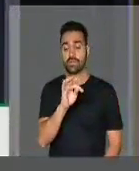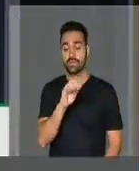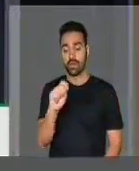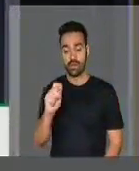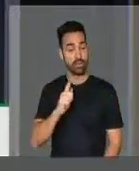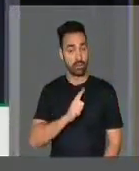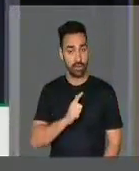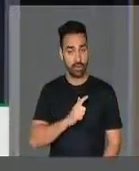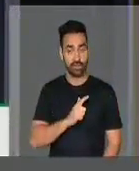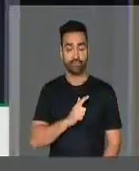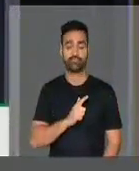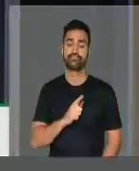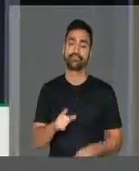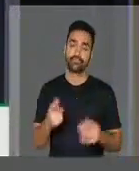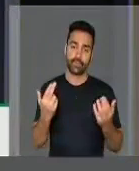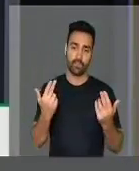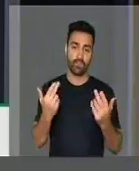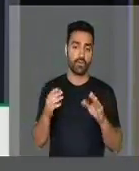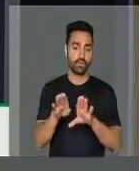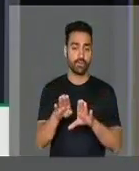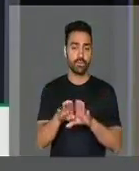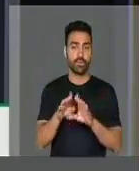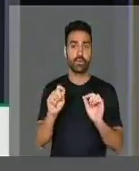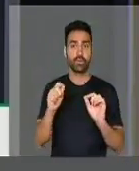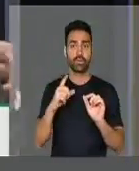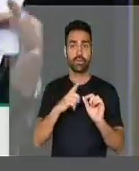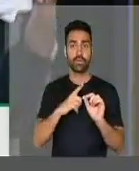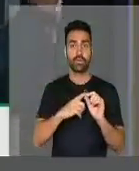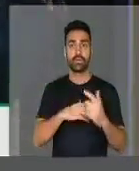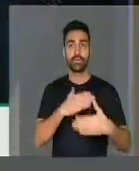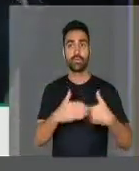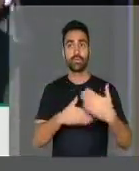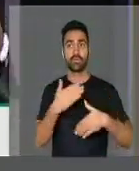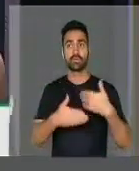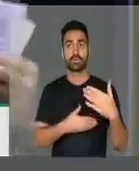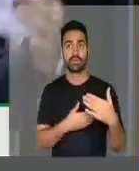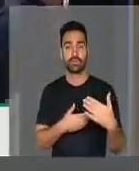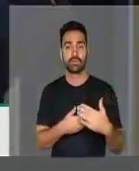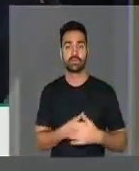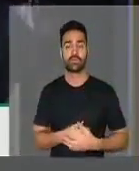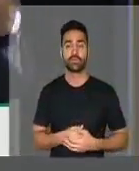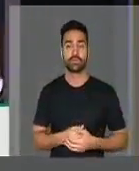proporciona, há também um processo de